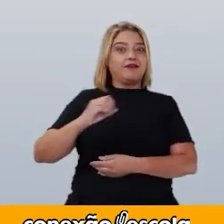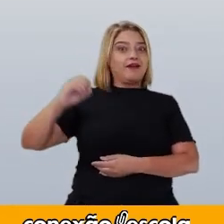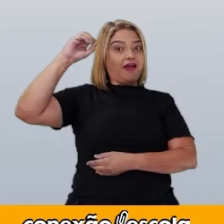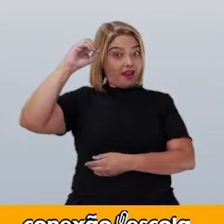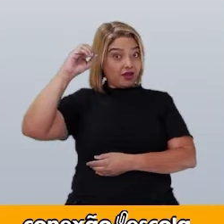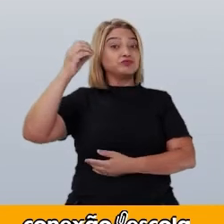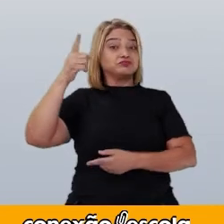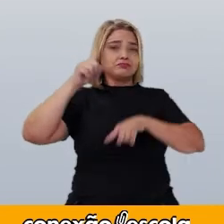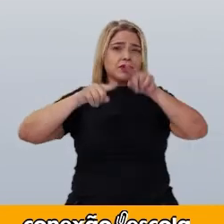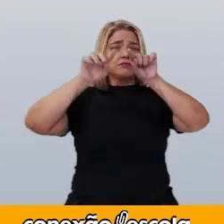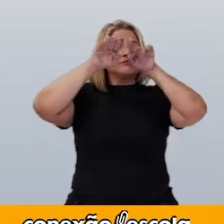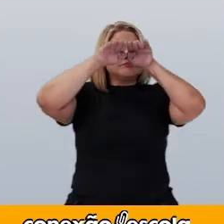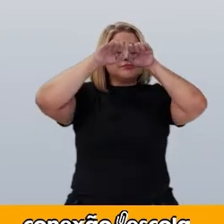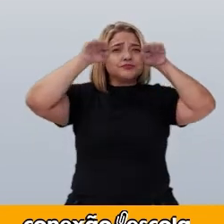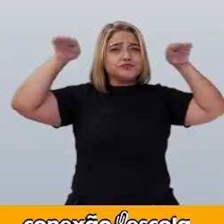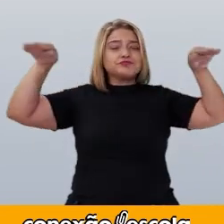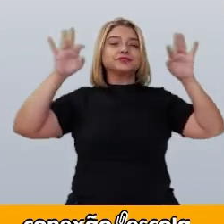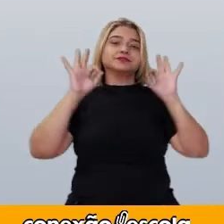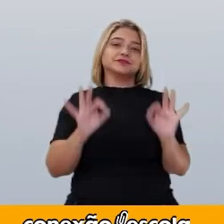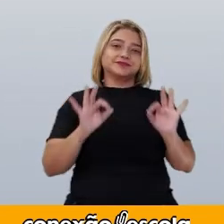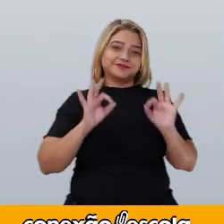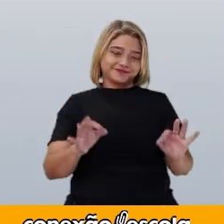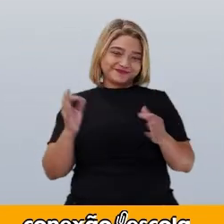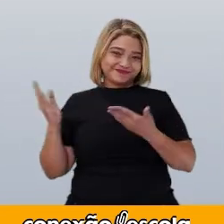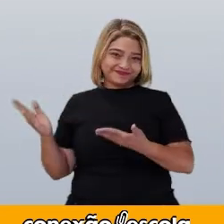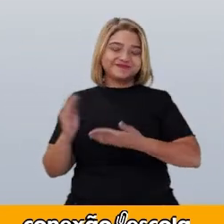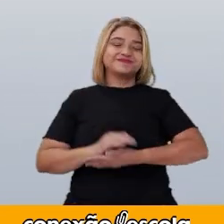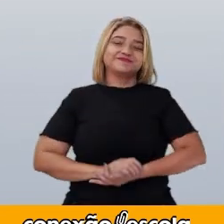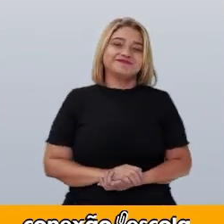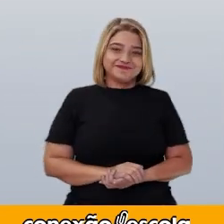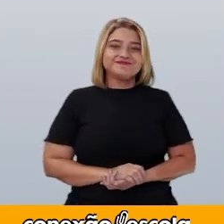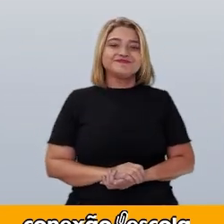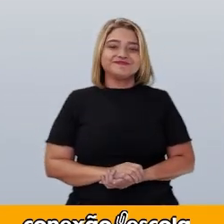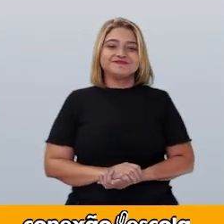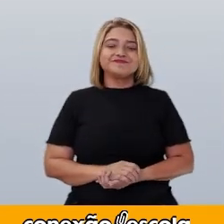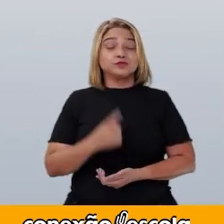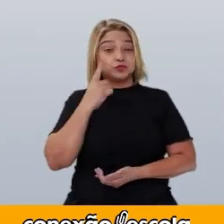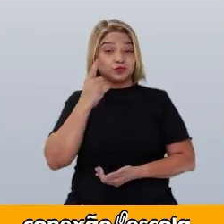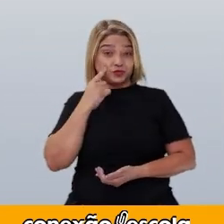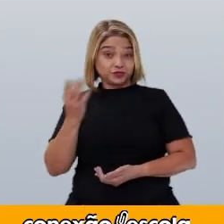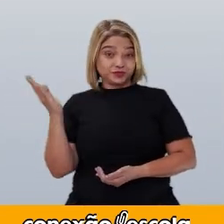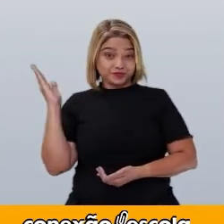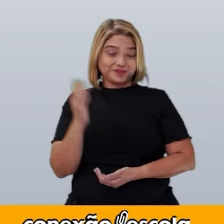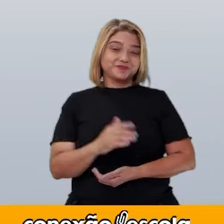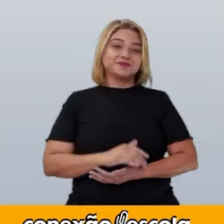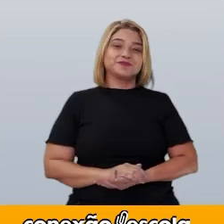precise estar na posição de 180 graus. Veja só.